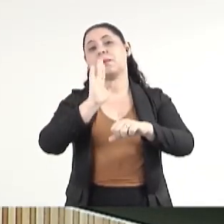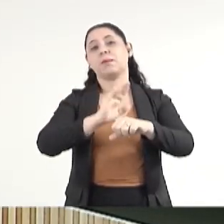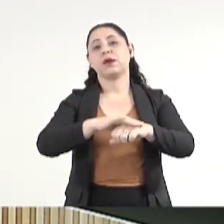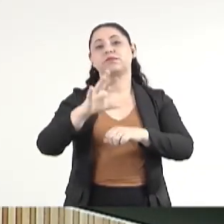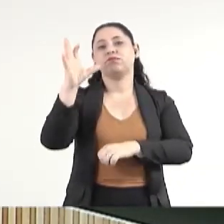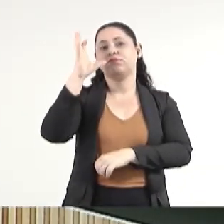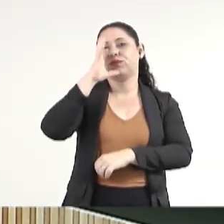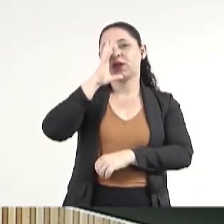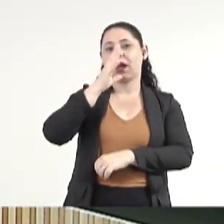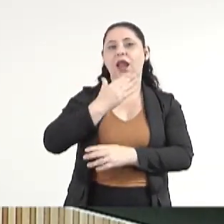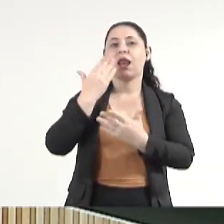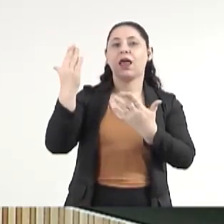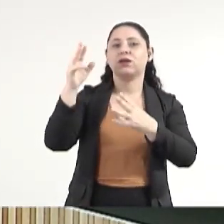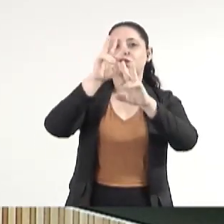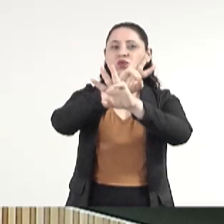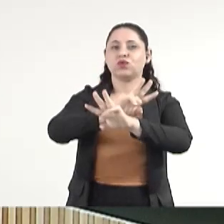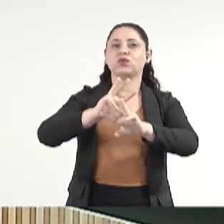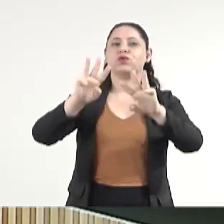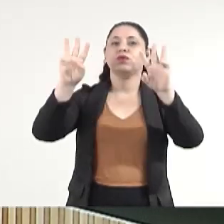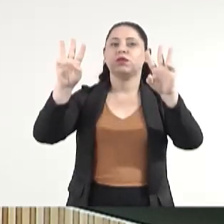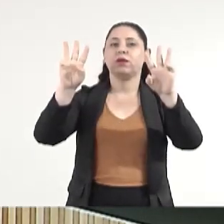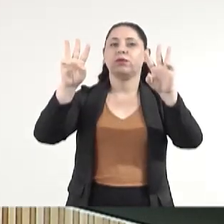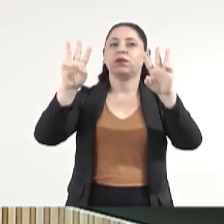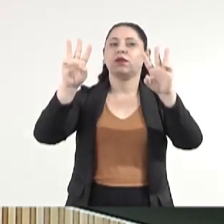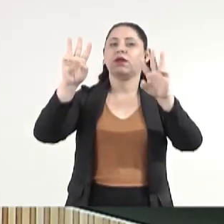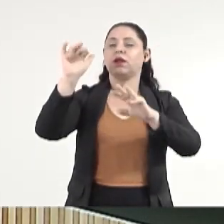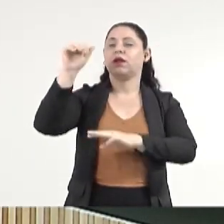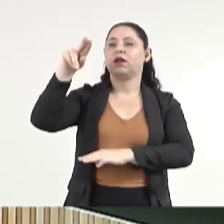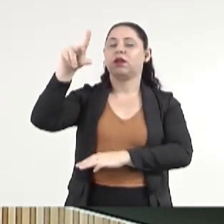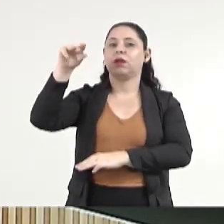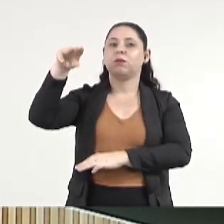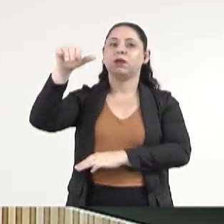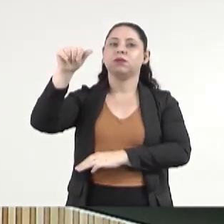você confere sempre lá no nosso site,